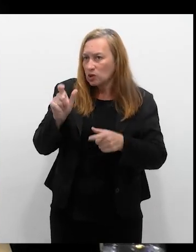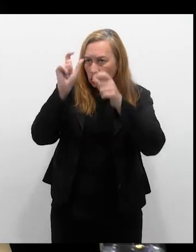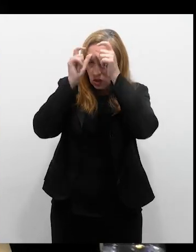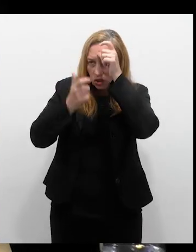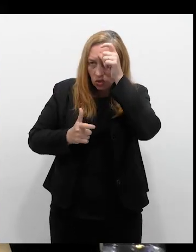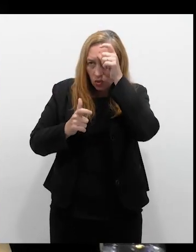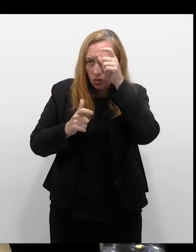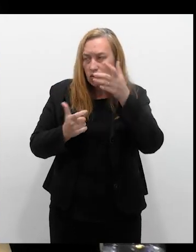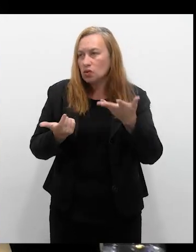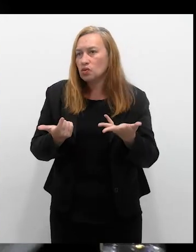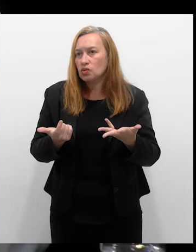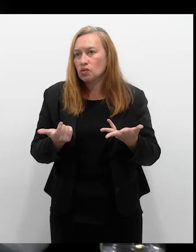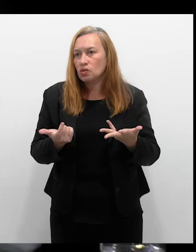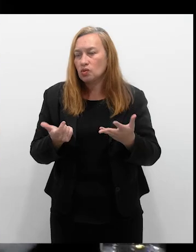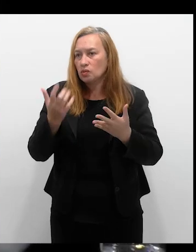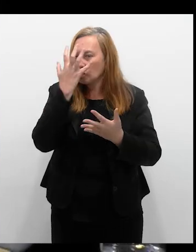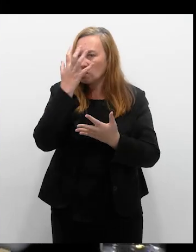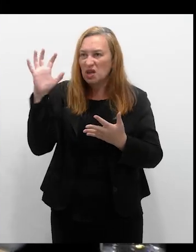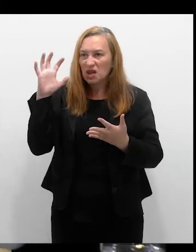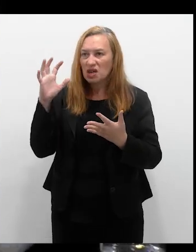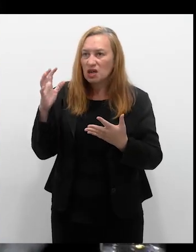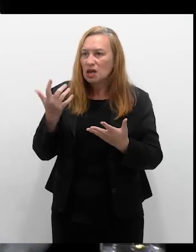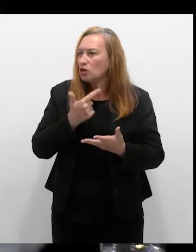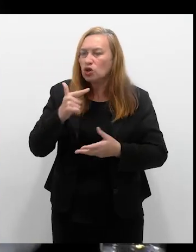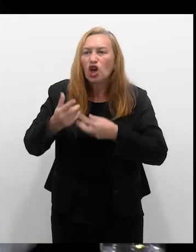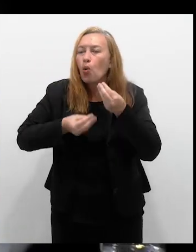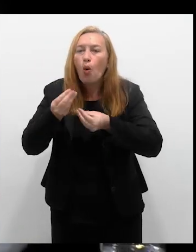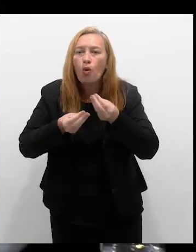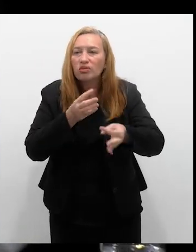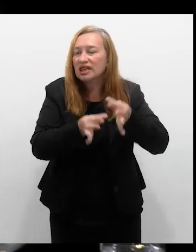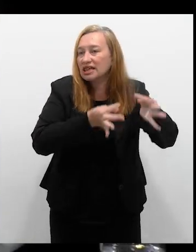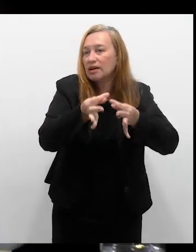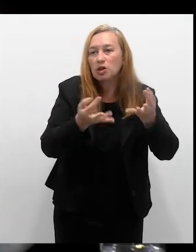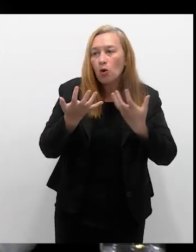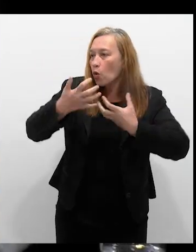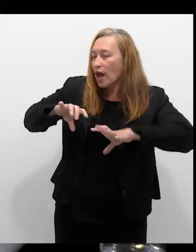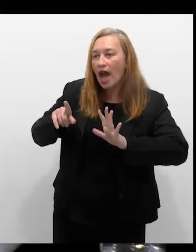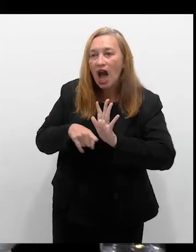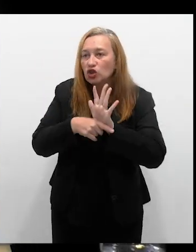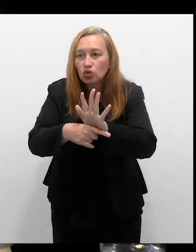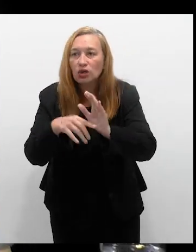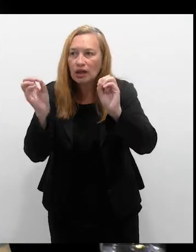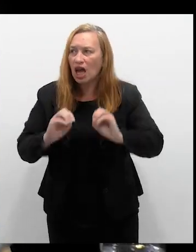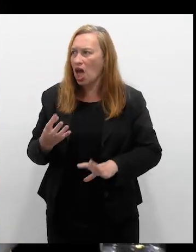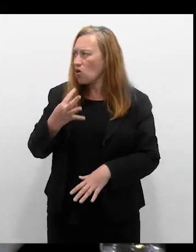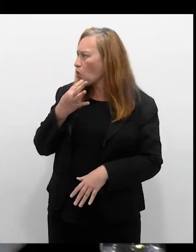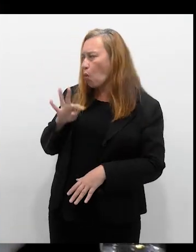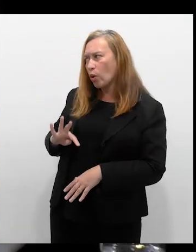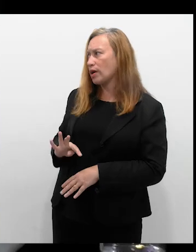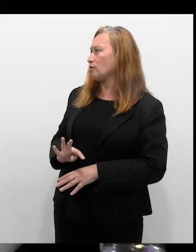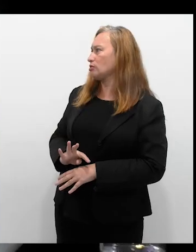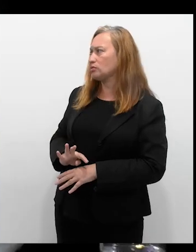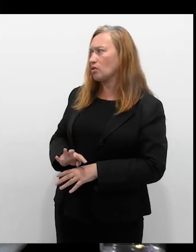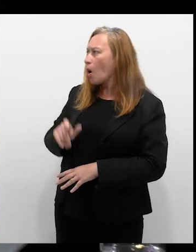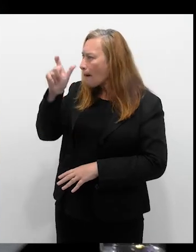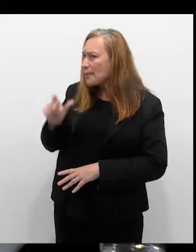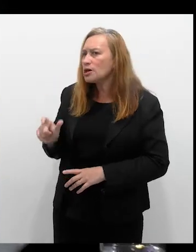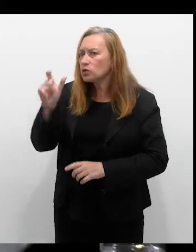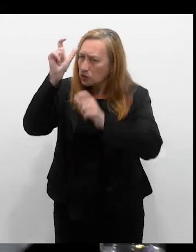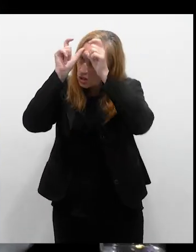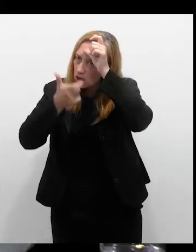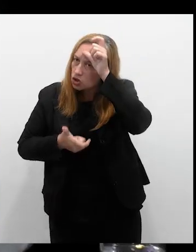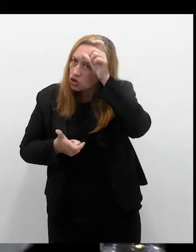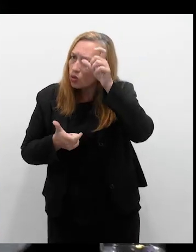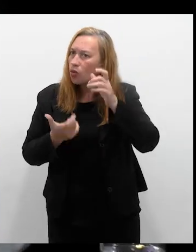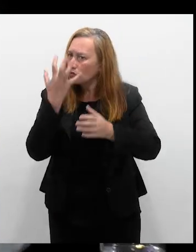nós somos pacientes impossíveis, intratáveis, que não querem se ajudar. Eu desconheço particularmente, né, uma pessoa que